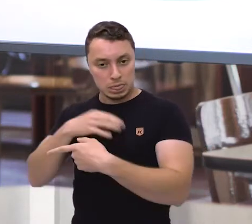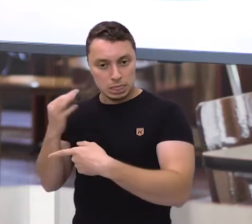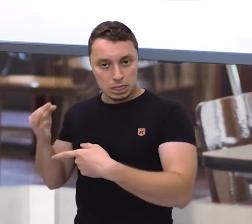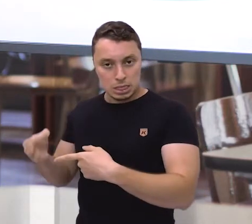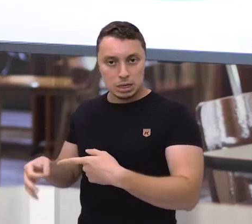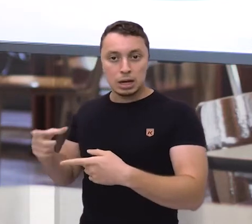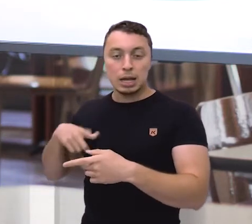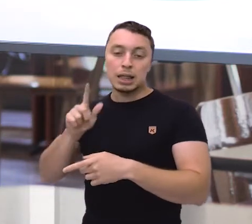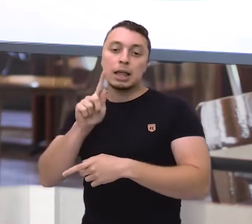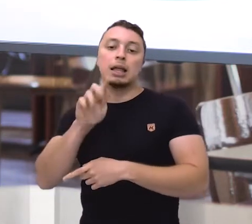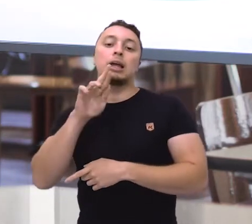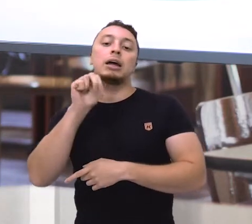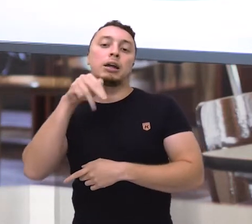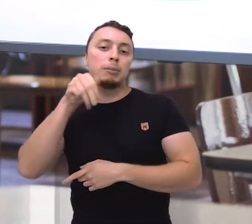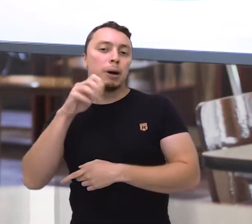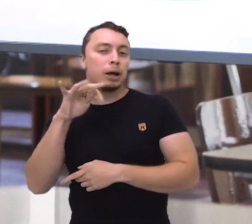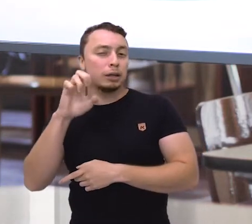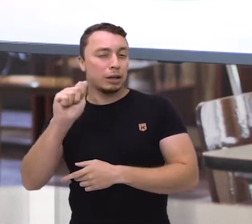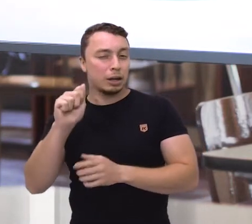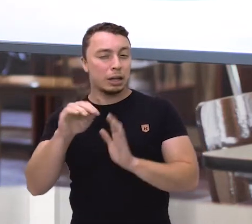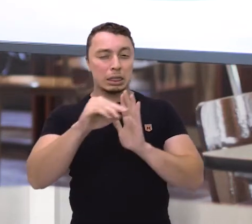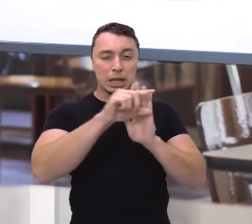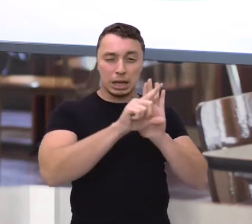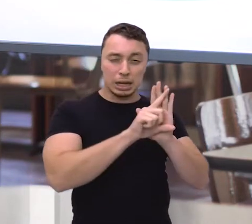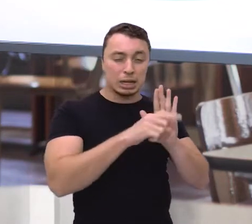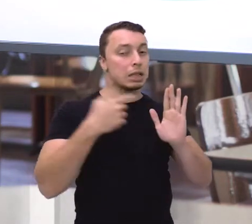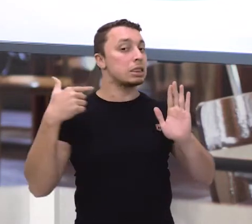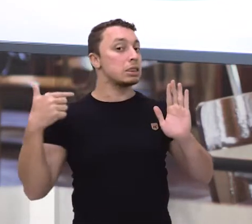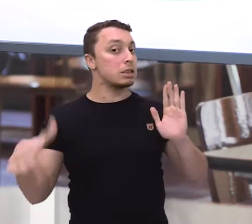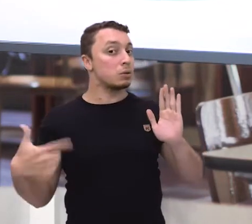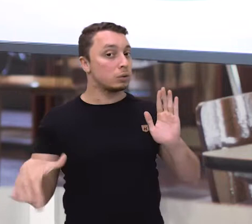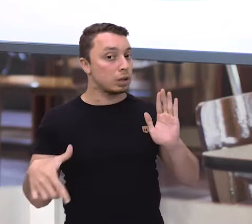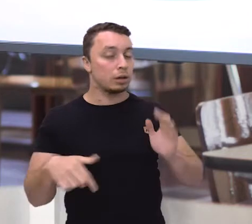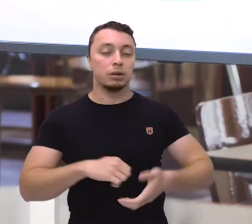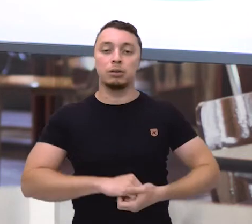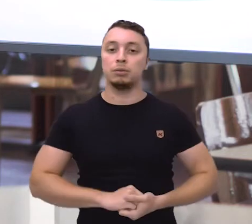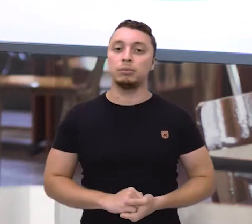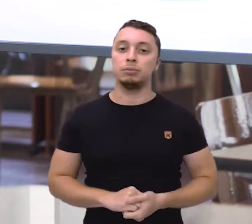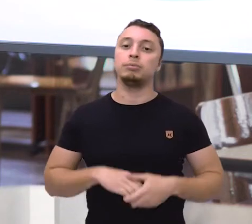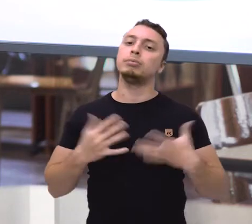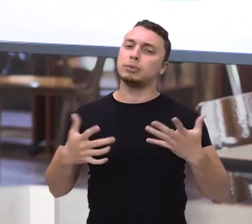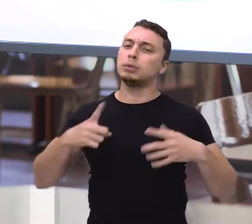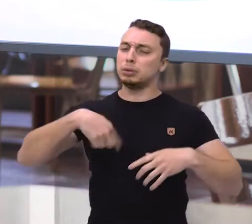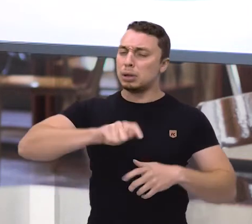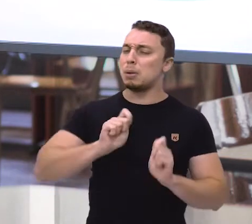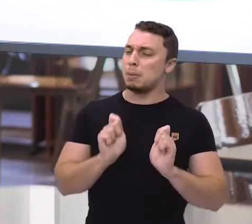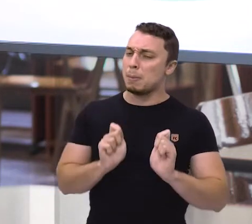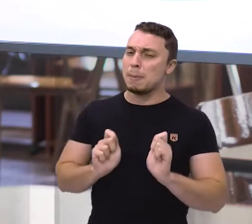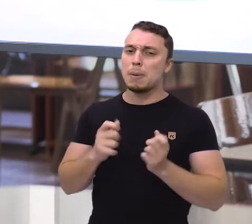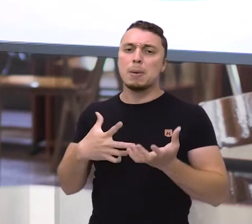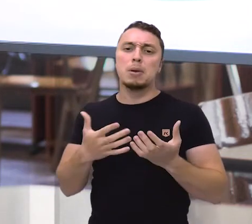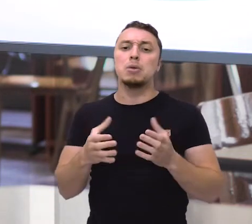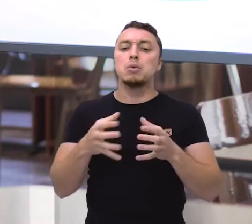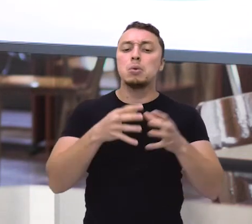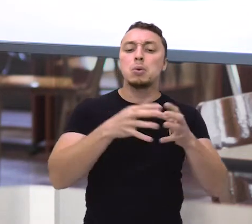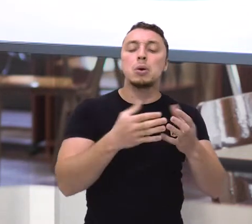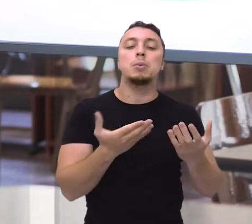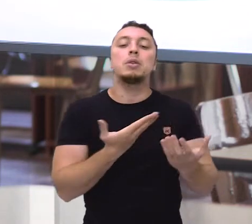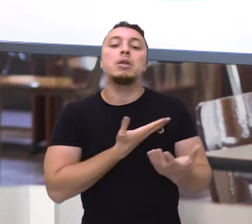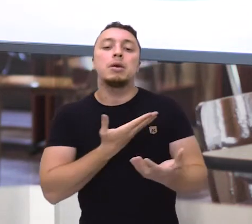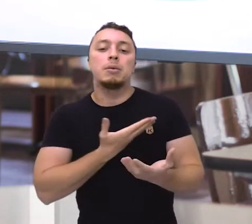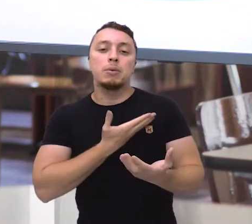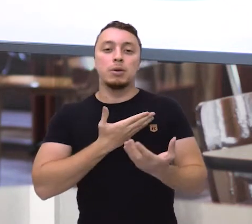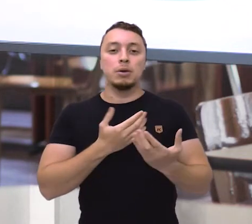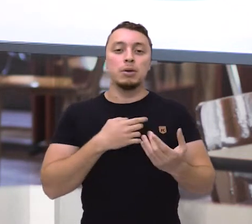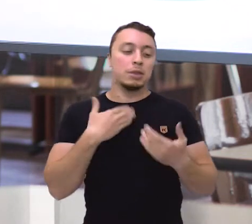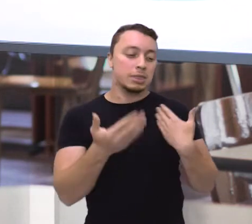língua que nós usamos, com a norma culta, certo? Então, a gente pode usar no grupo de amigos. Você tem um grupo